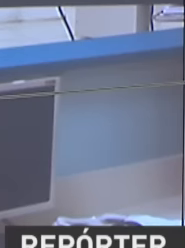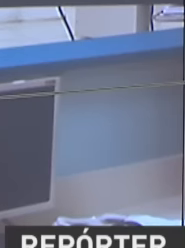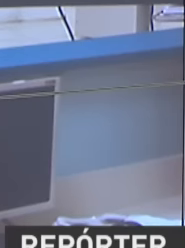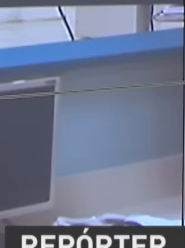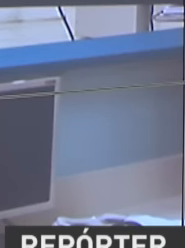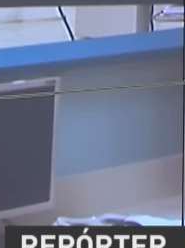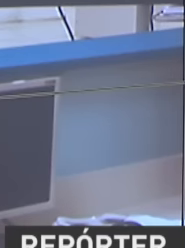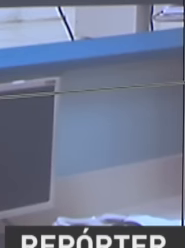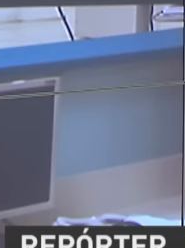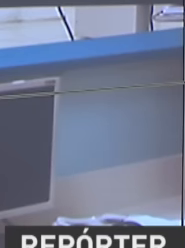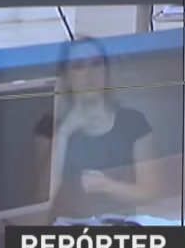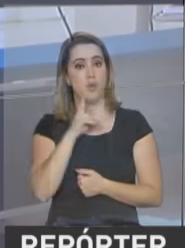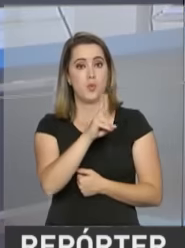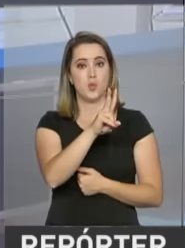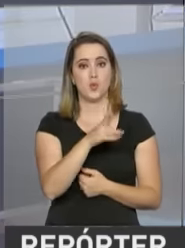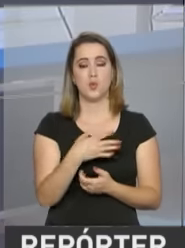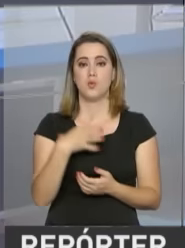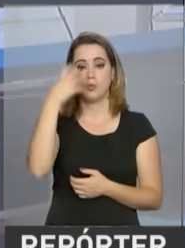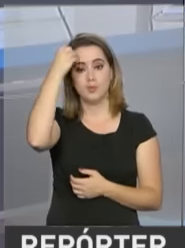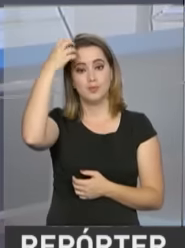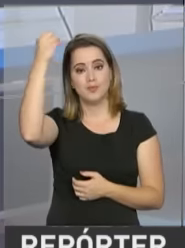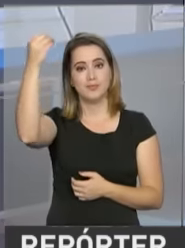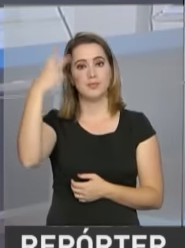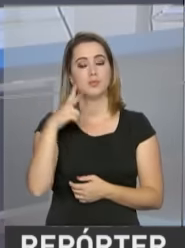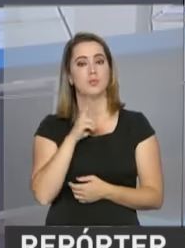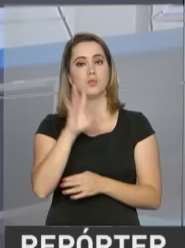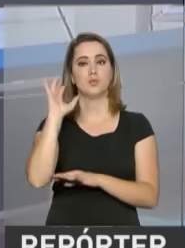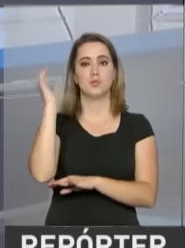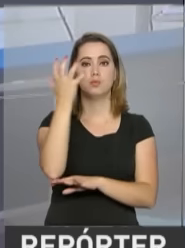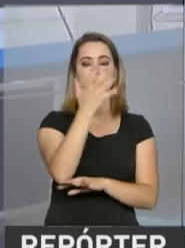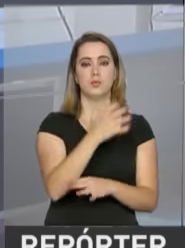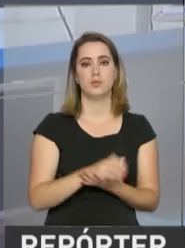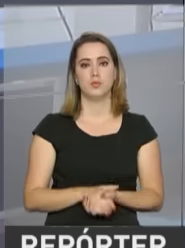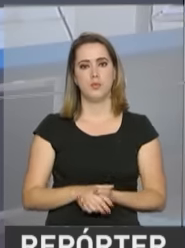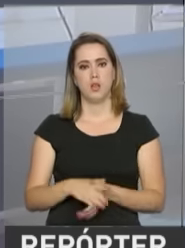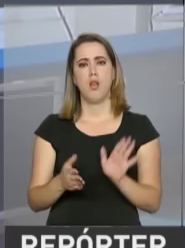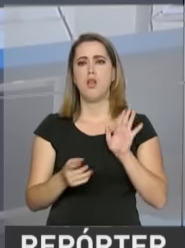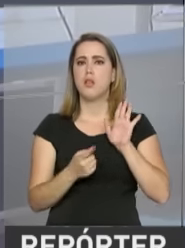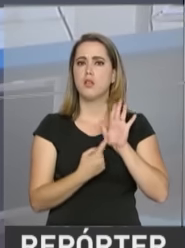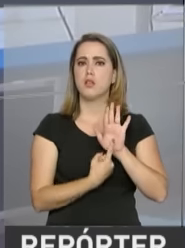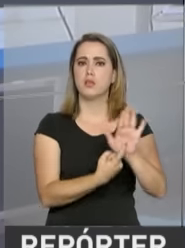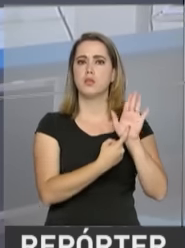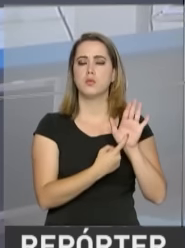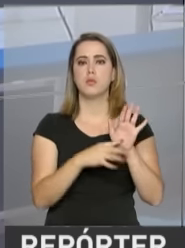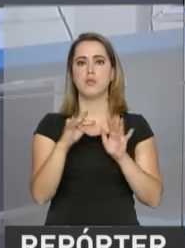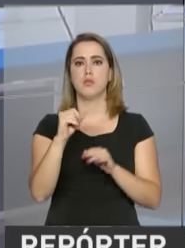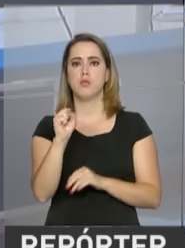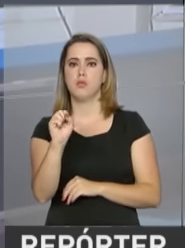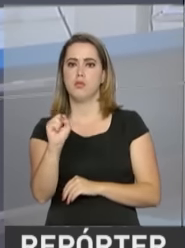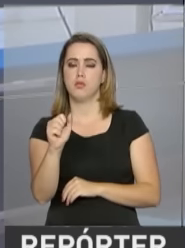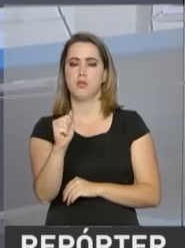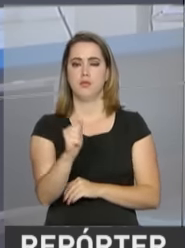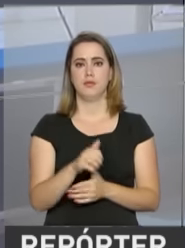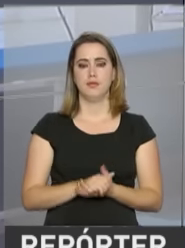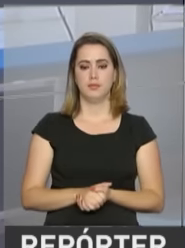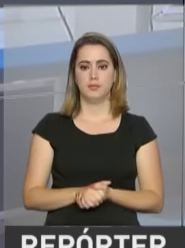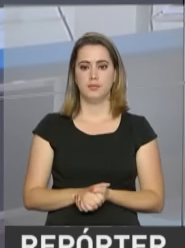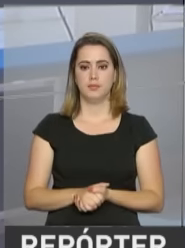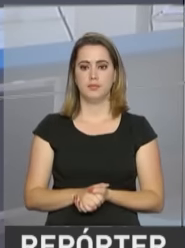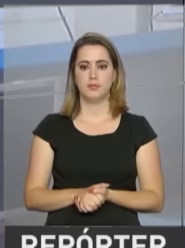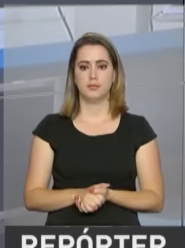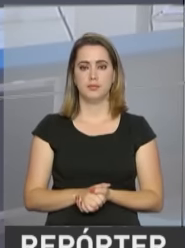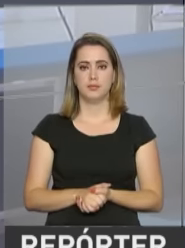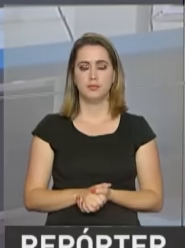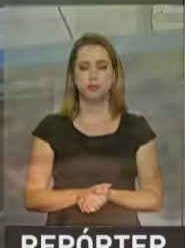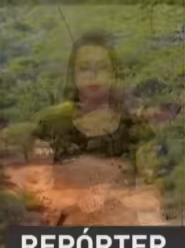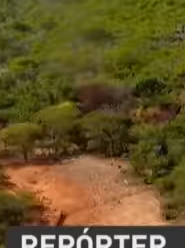Então, vamos juntos com a nossa equipe fazer essa viagem pelo parque? Quem mostra para a gente é a repórter Thaisa Dias.